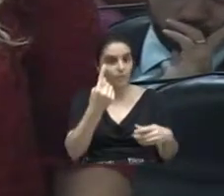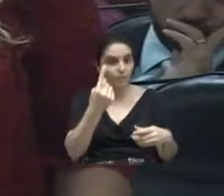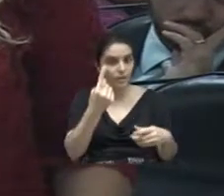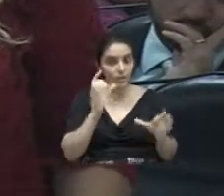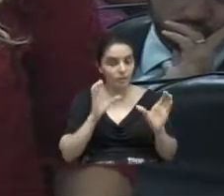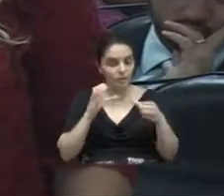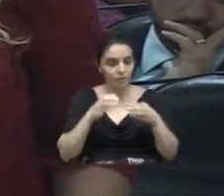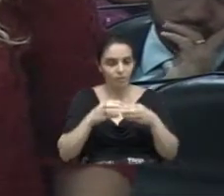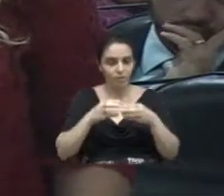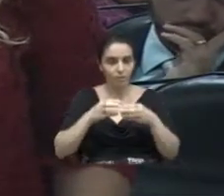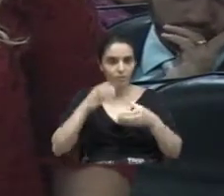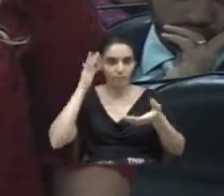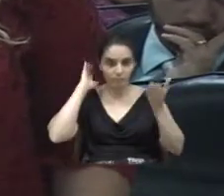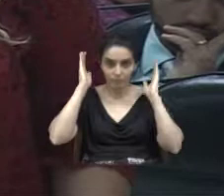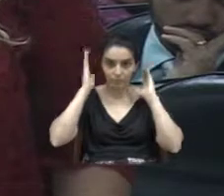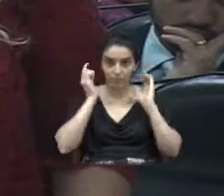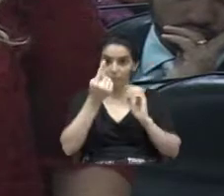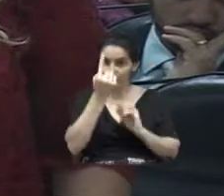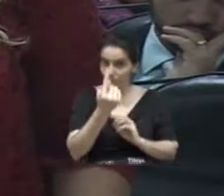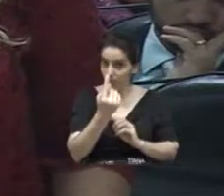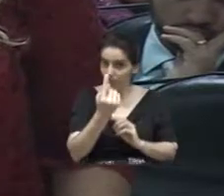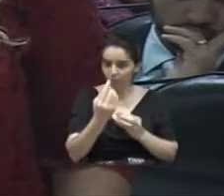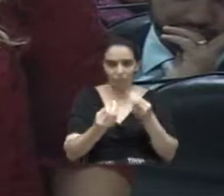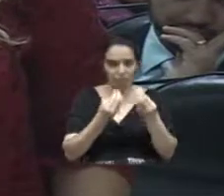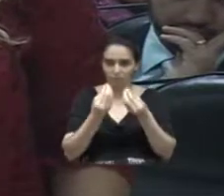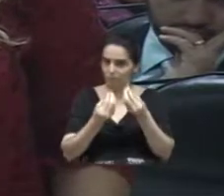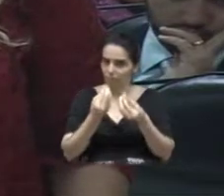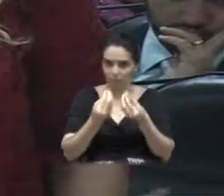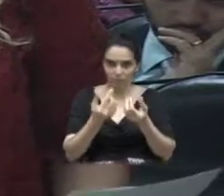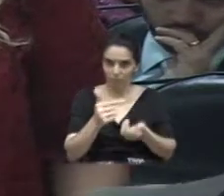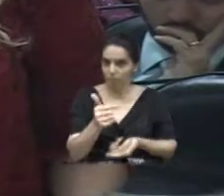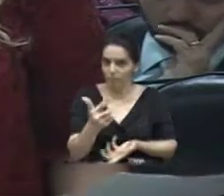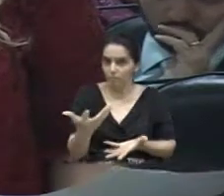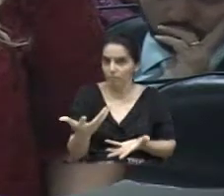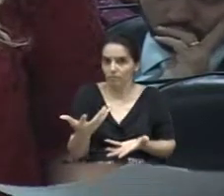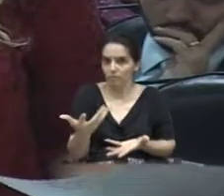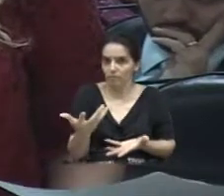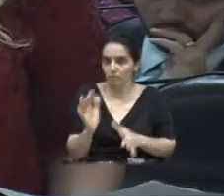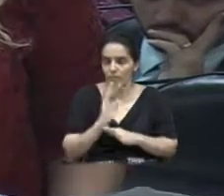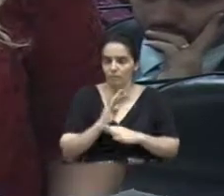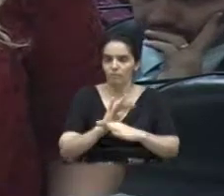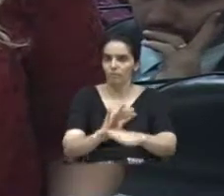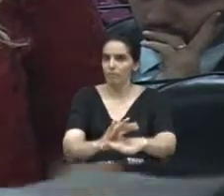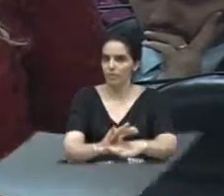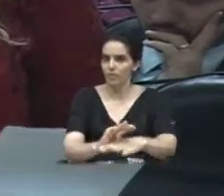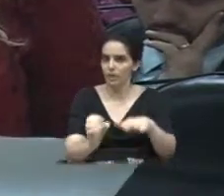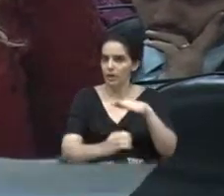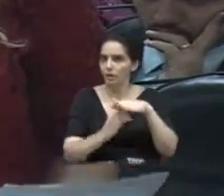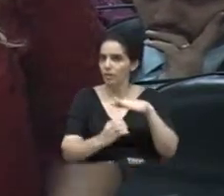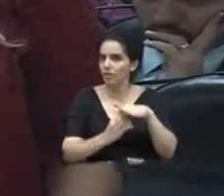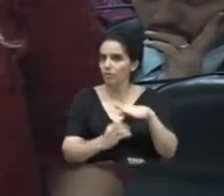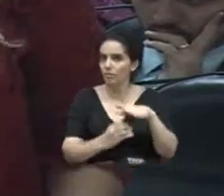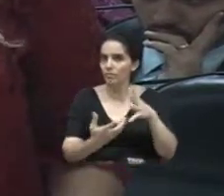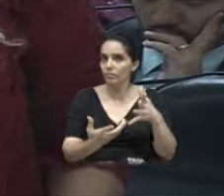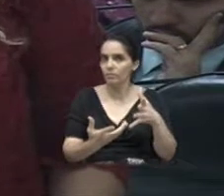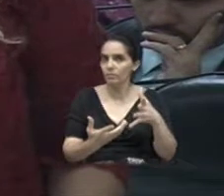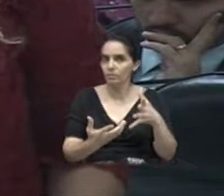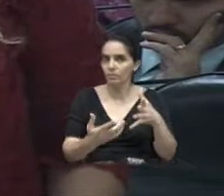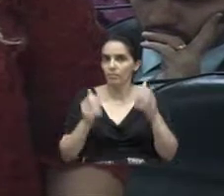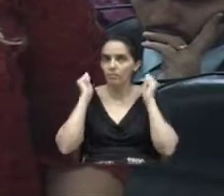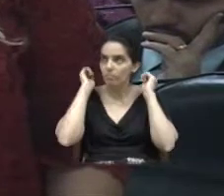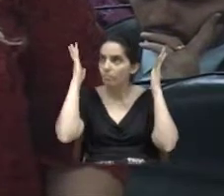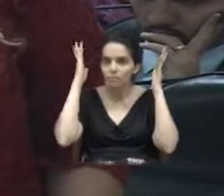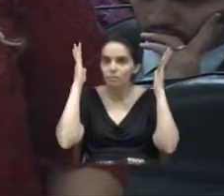equipe, a pessoa não tem como atender. E o dono da empresa Cacareco, ele faz milagres,